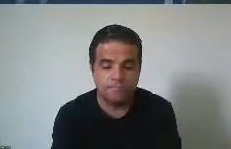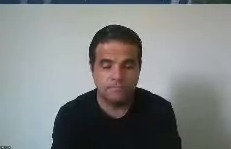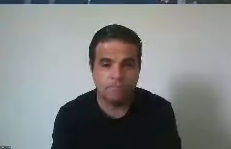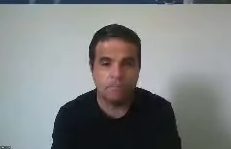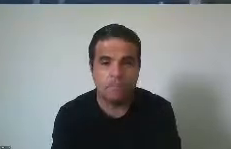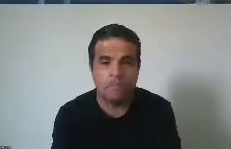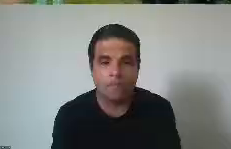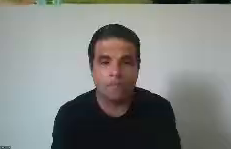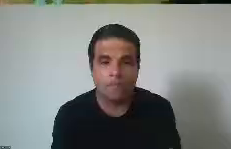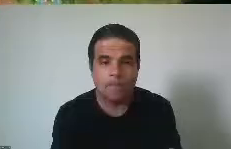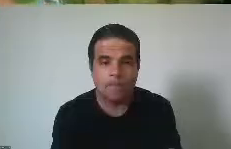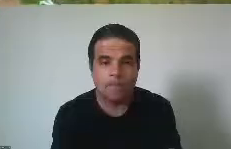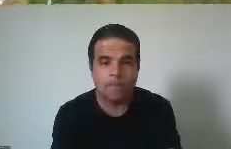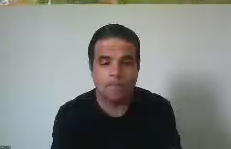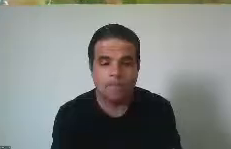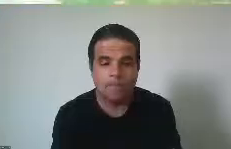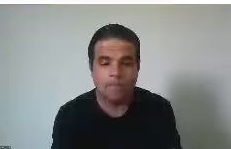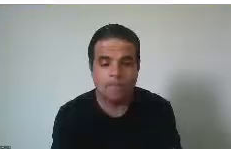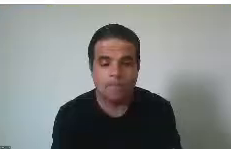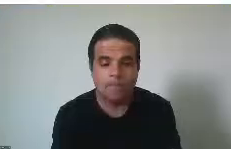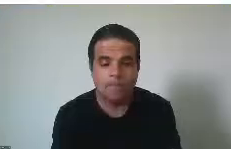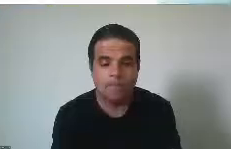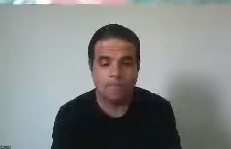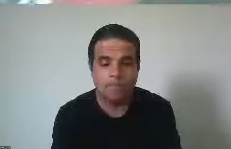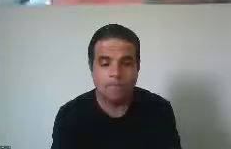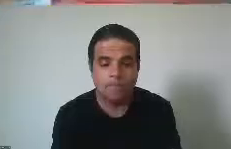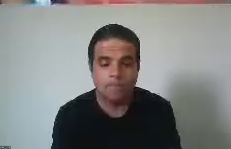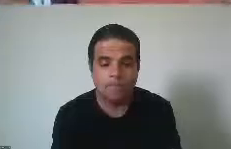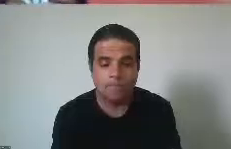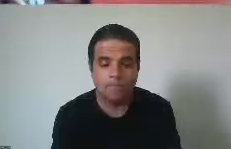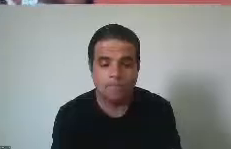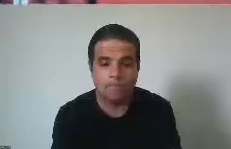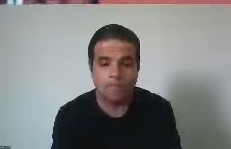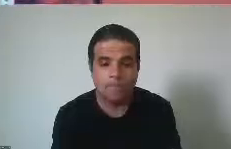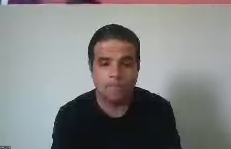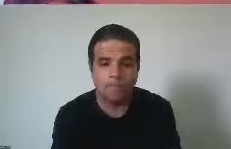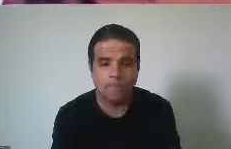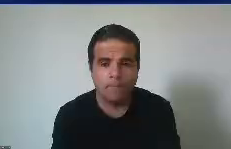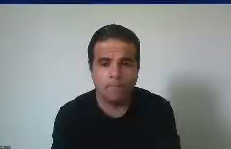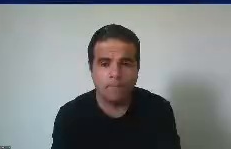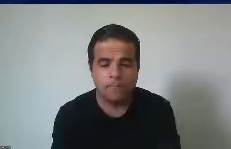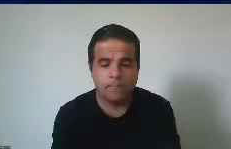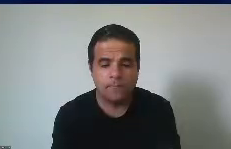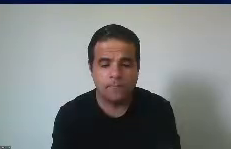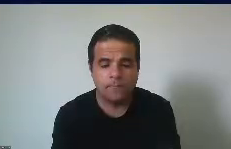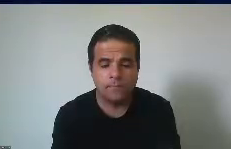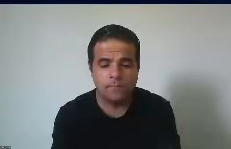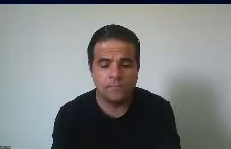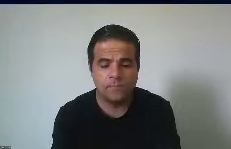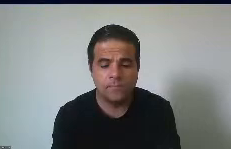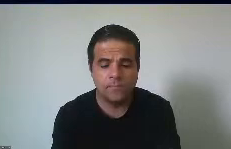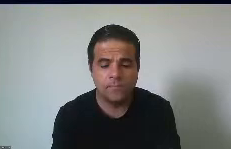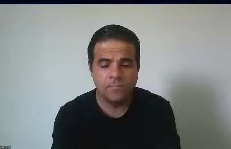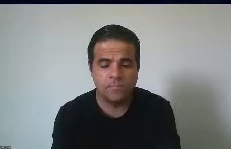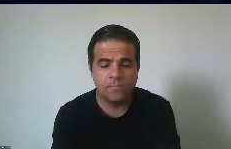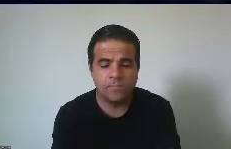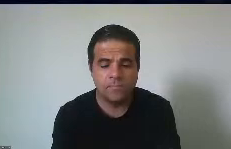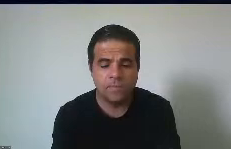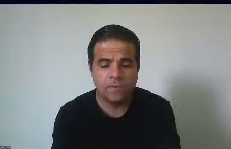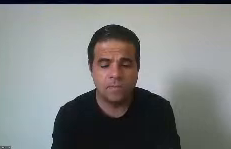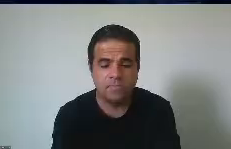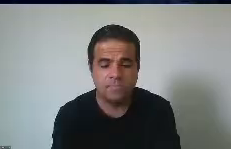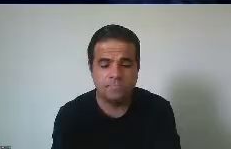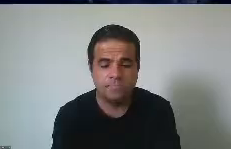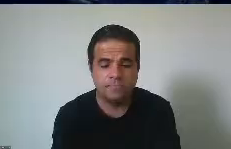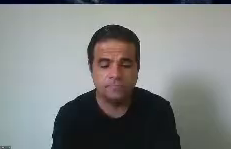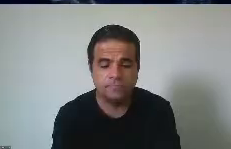de 500 milhões de reais o empreendimento conta com 158 km de novas linhas de transmissão e